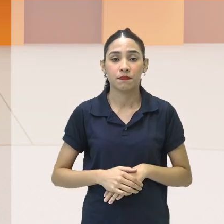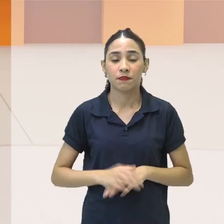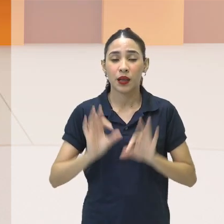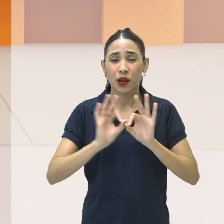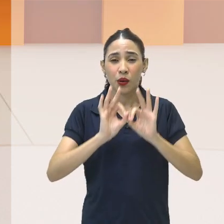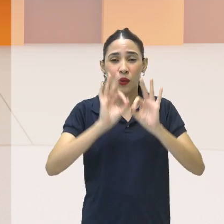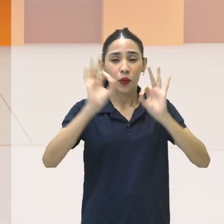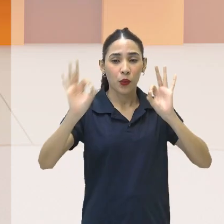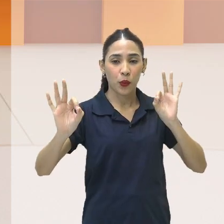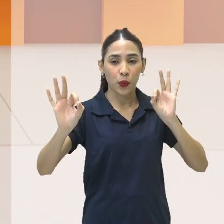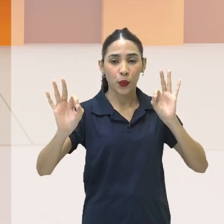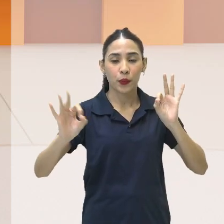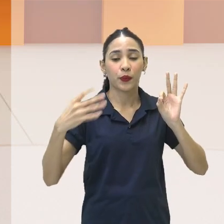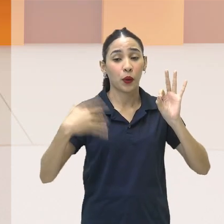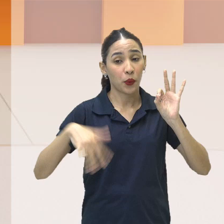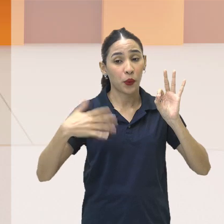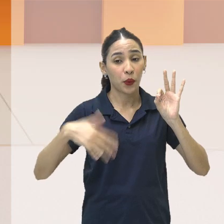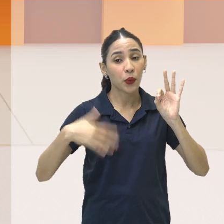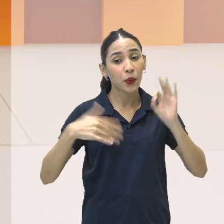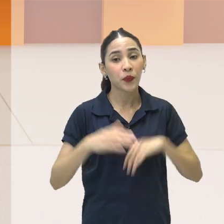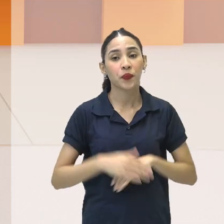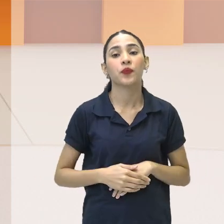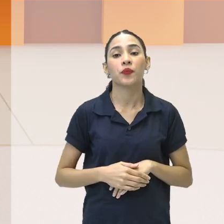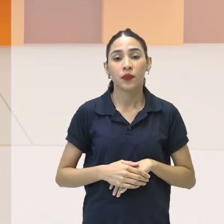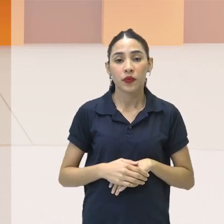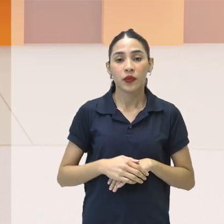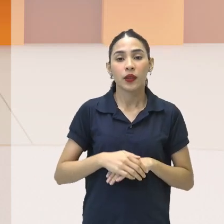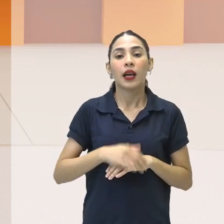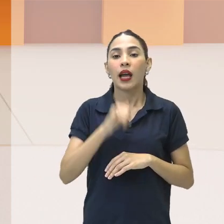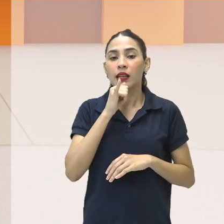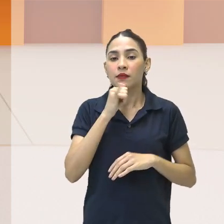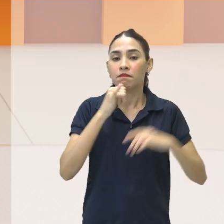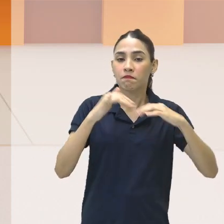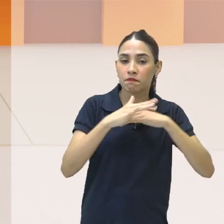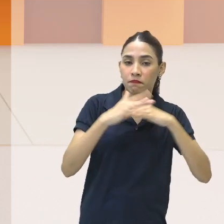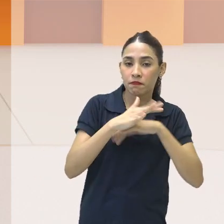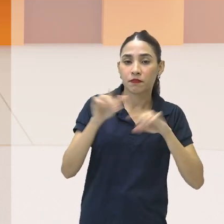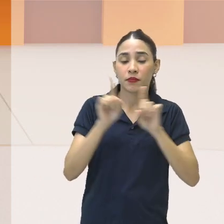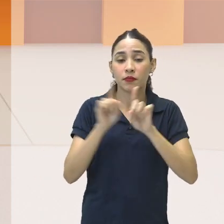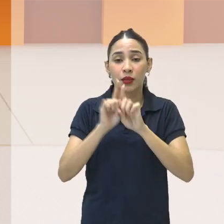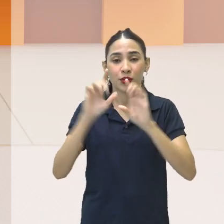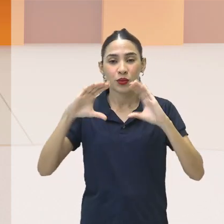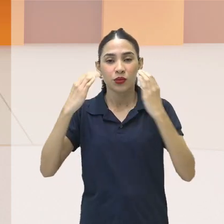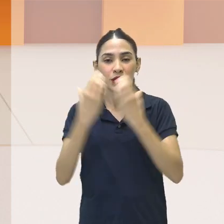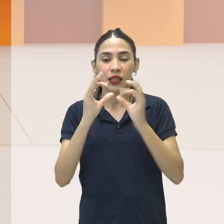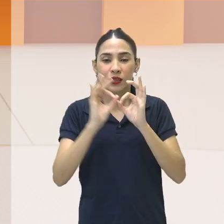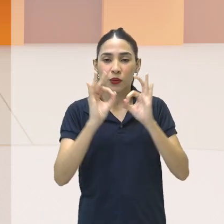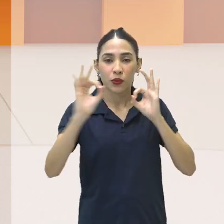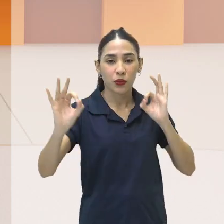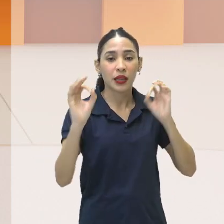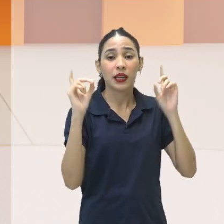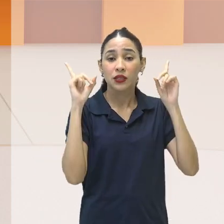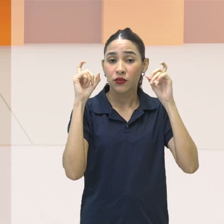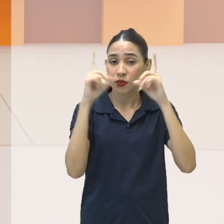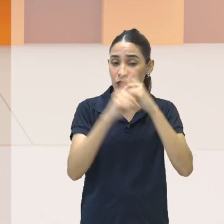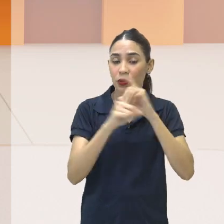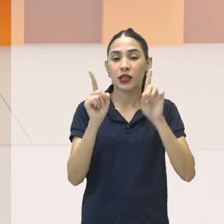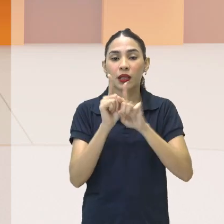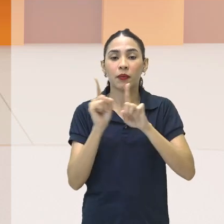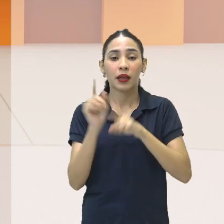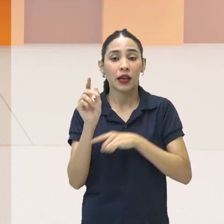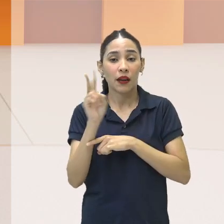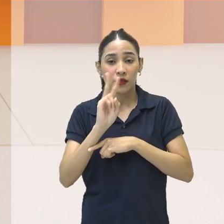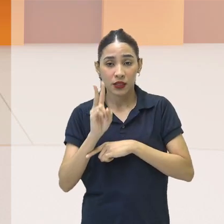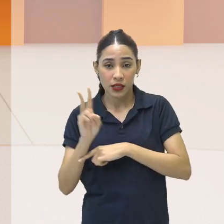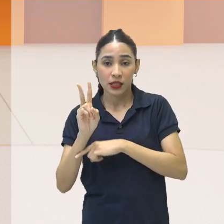grandes distâncias, a distância entre os centros urbanos e as comunidades dificultam essa